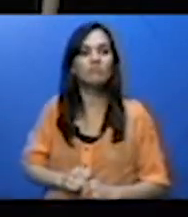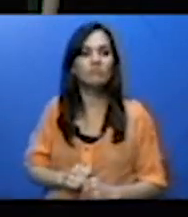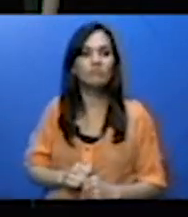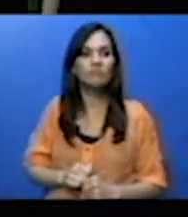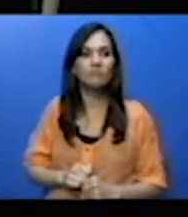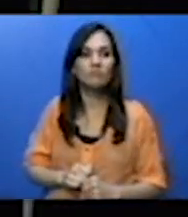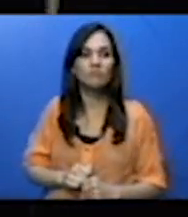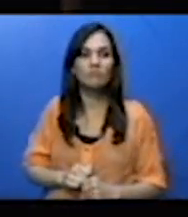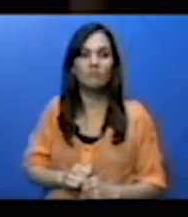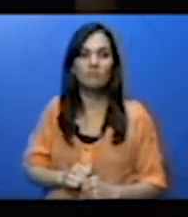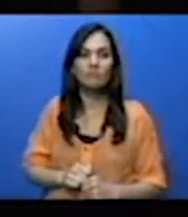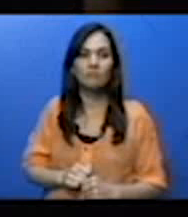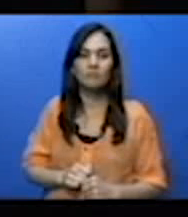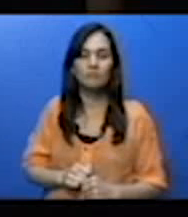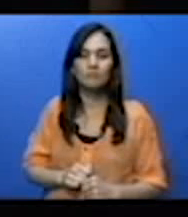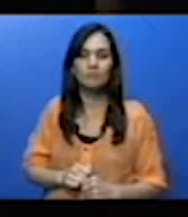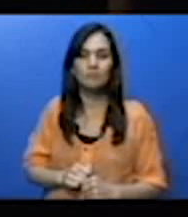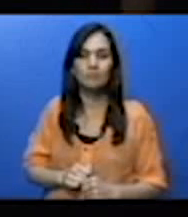renitente.